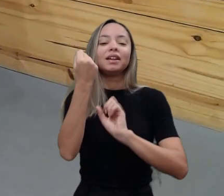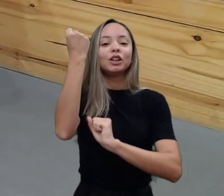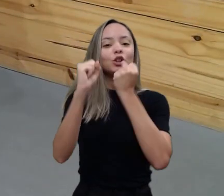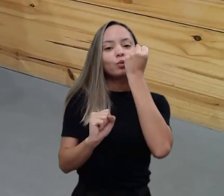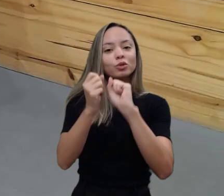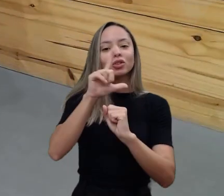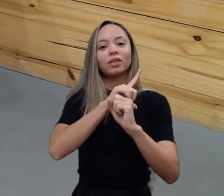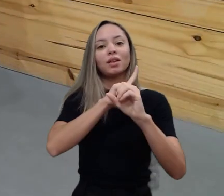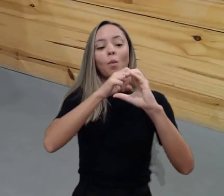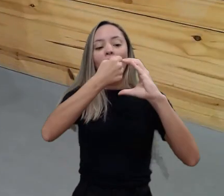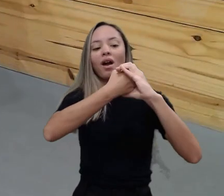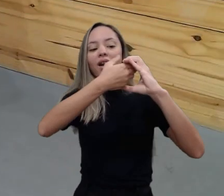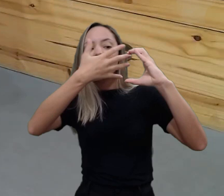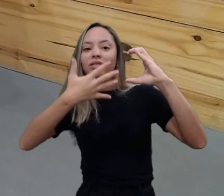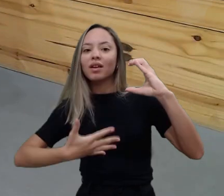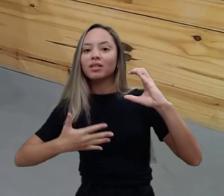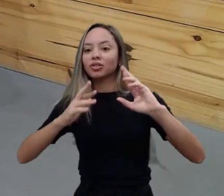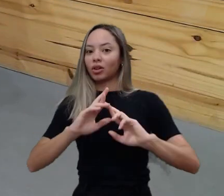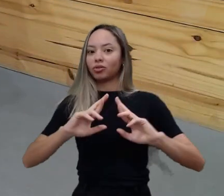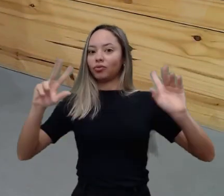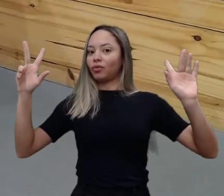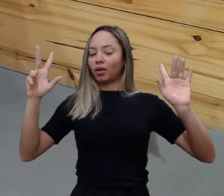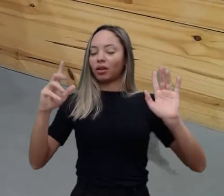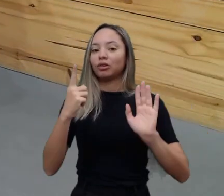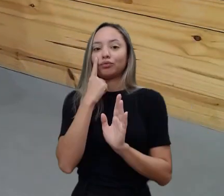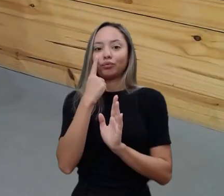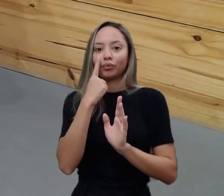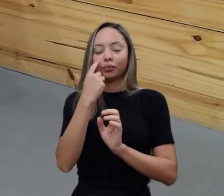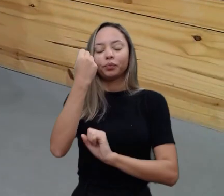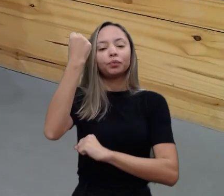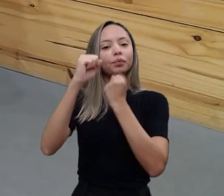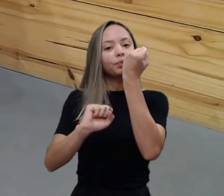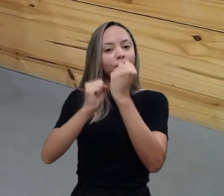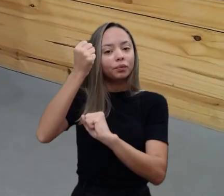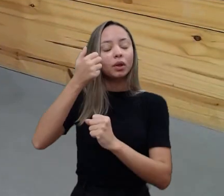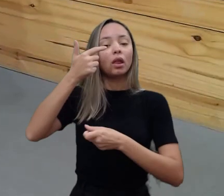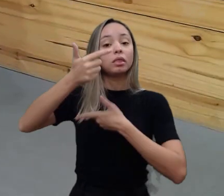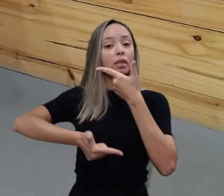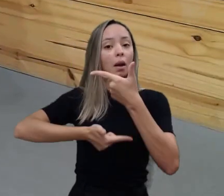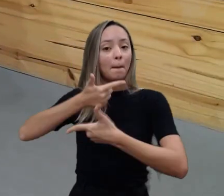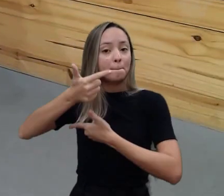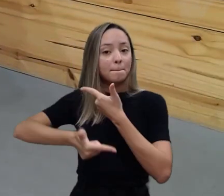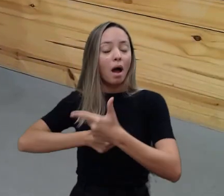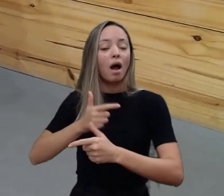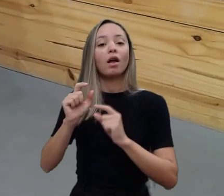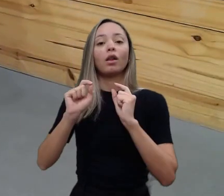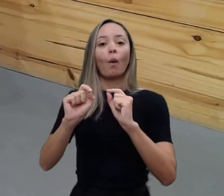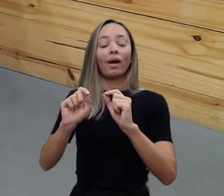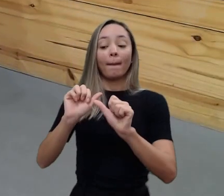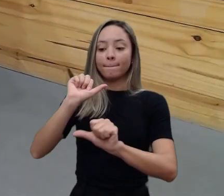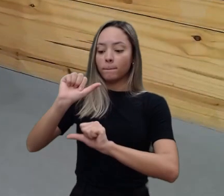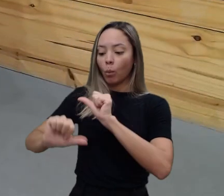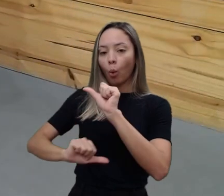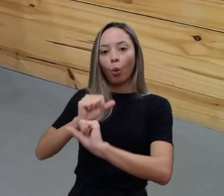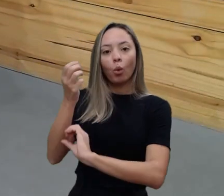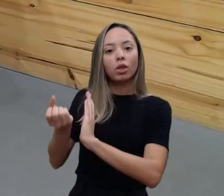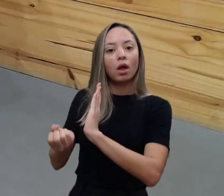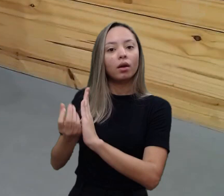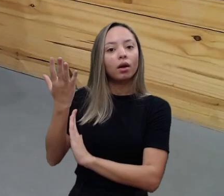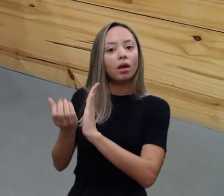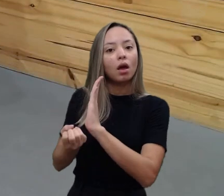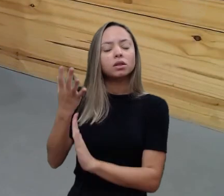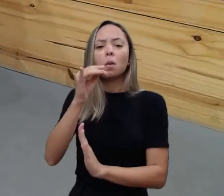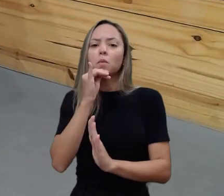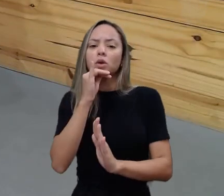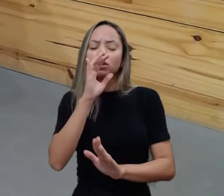característica que se destaca das outras, por exemplo, porque a indústria ela trabalha manufatura, transformação. Isso, transformação